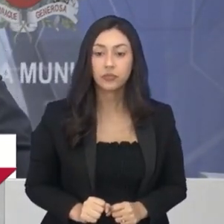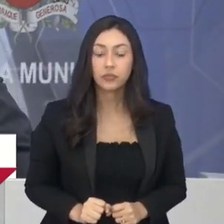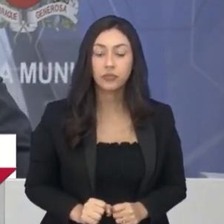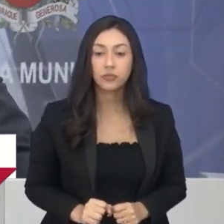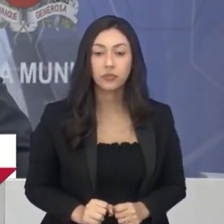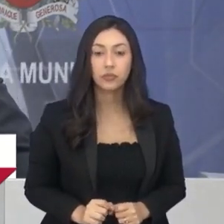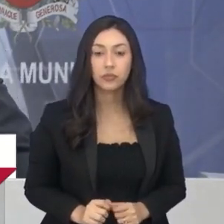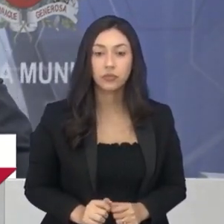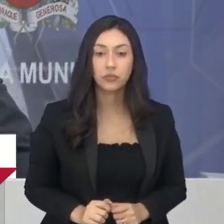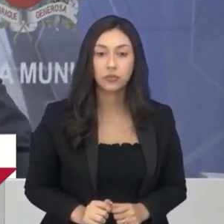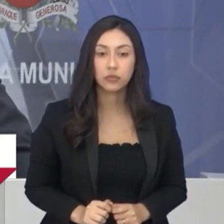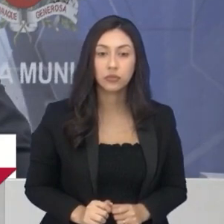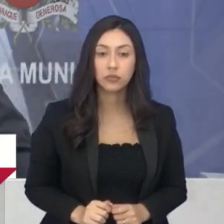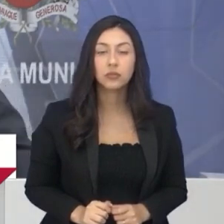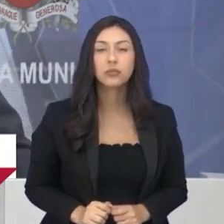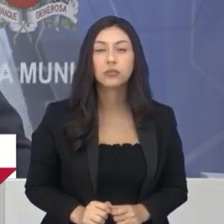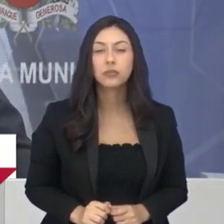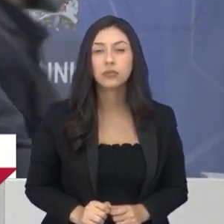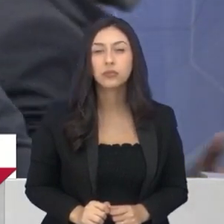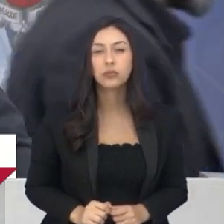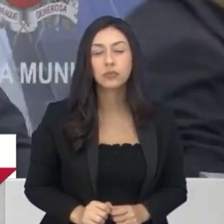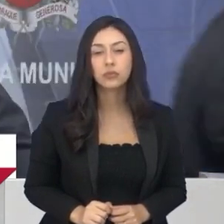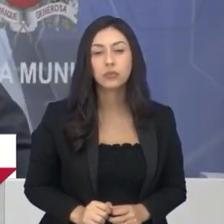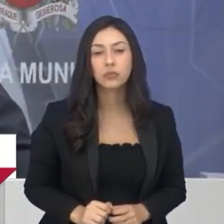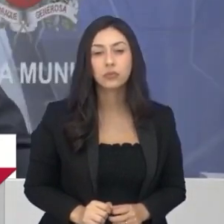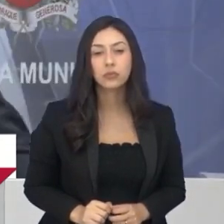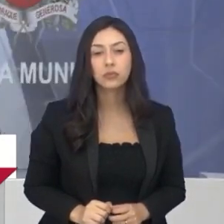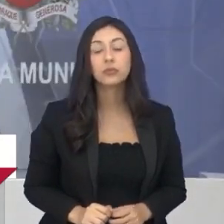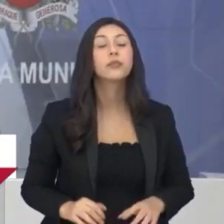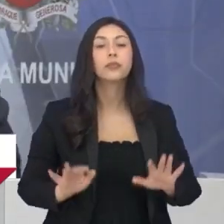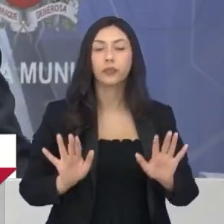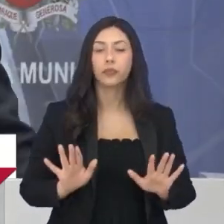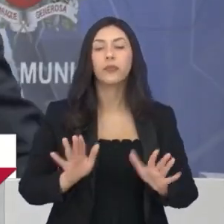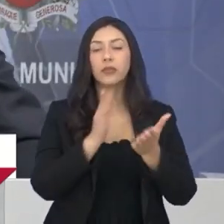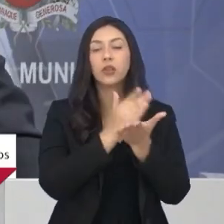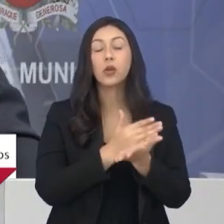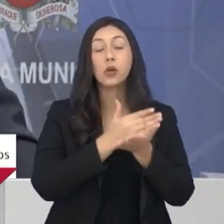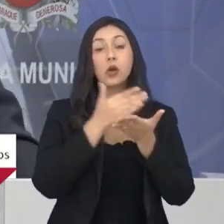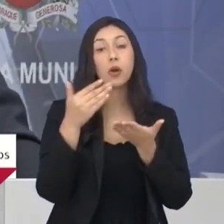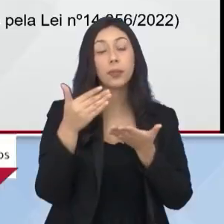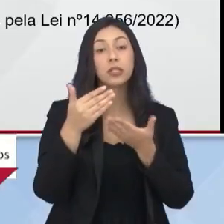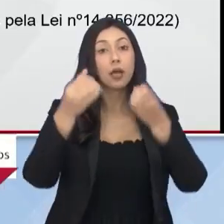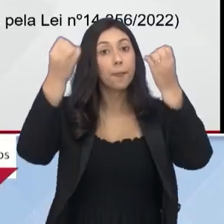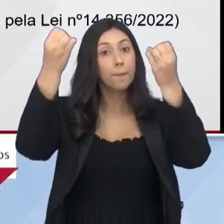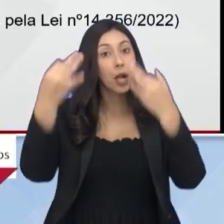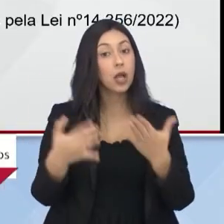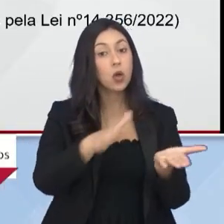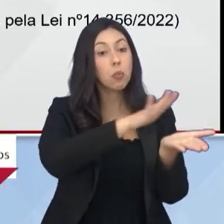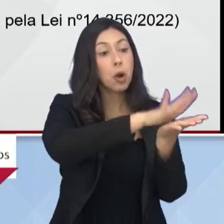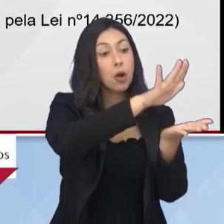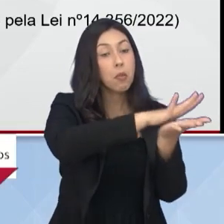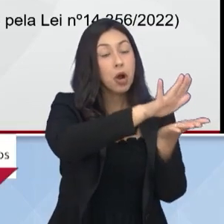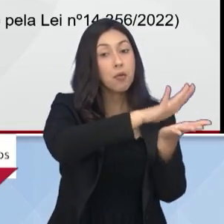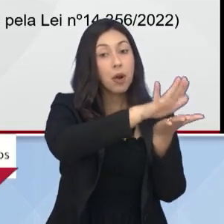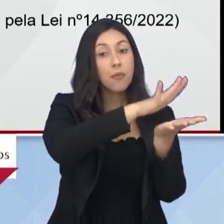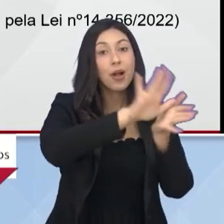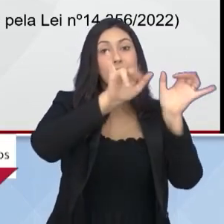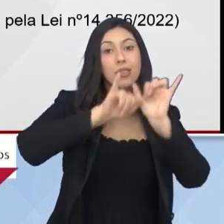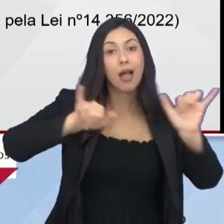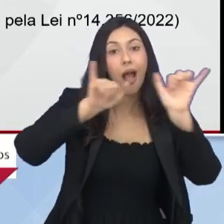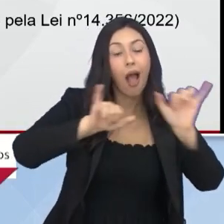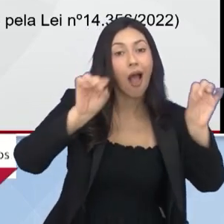bem deixa eu me achar aqui Então vamos lá começar a falar dos gastos com